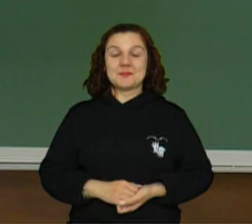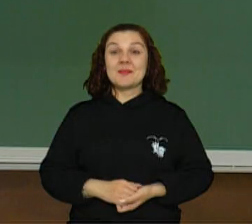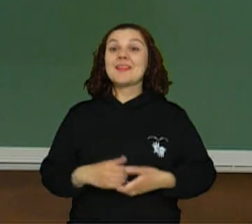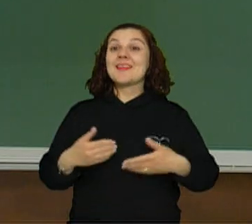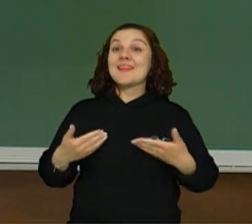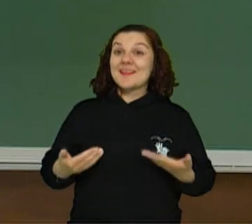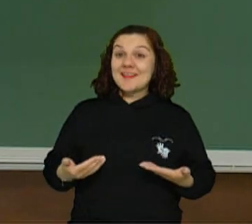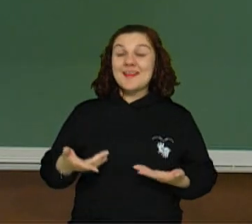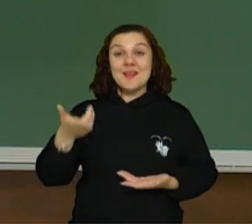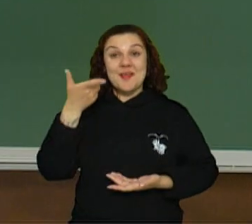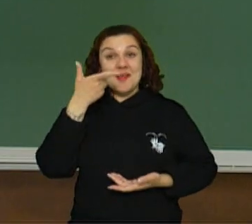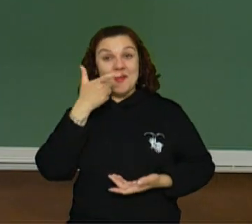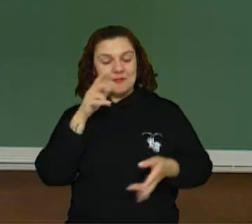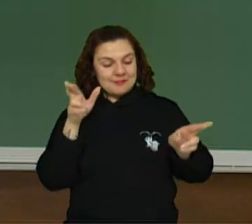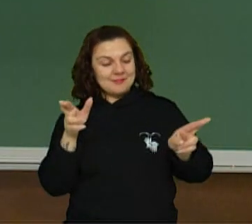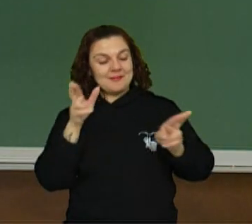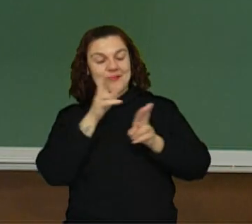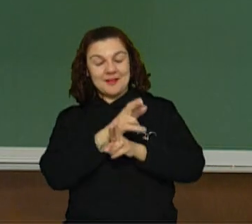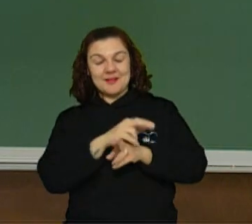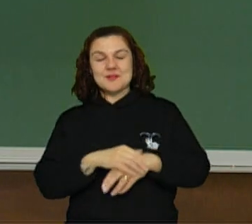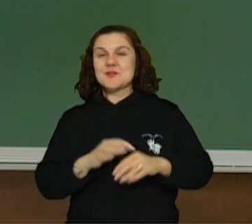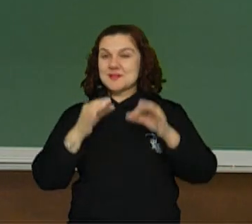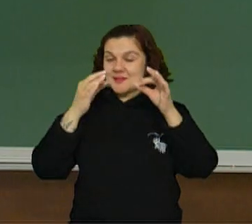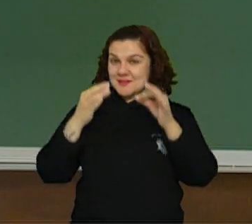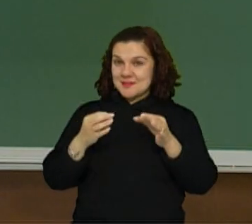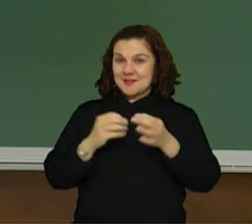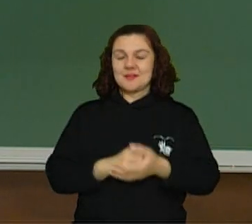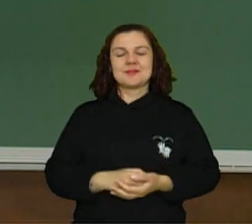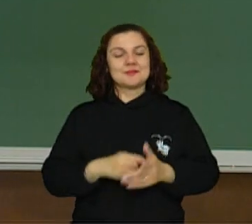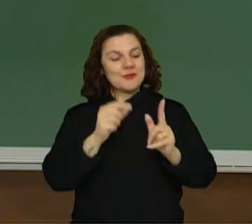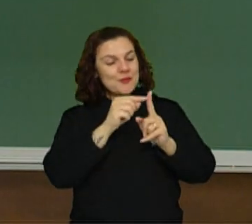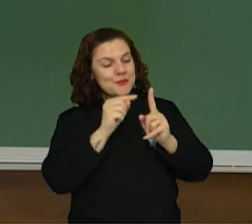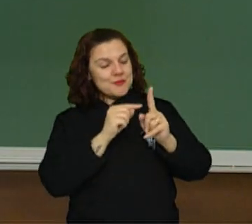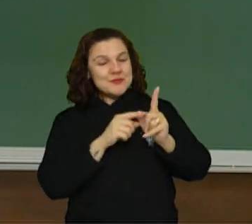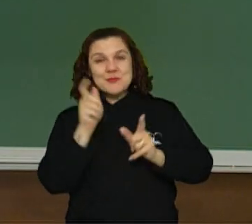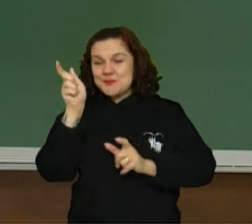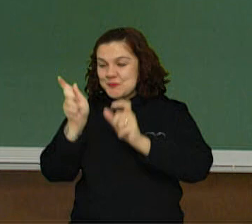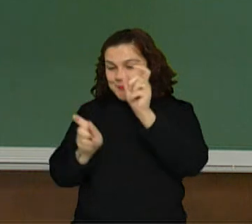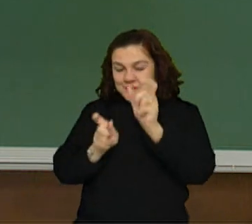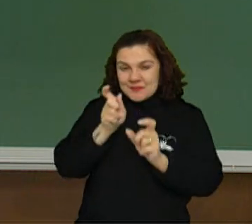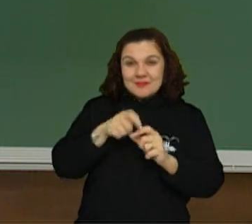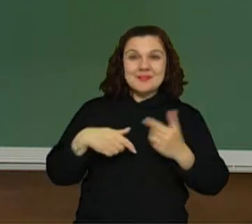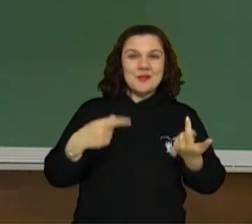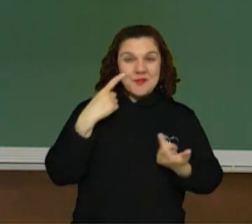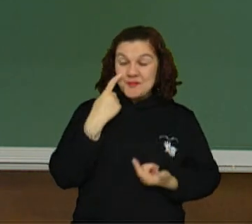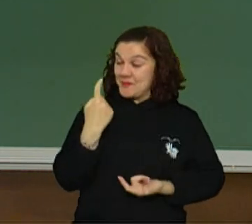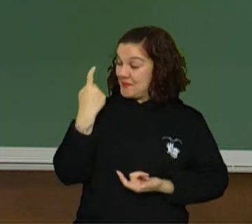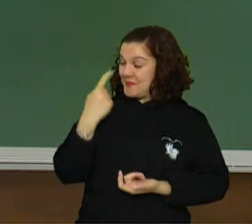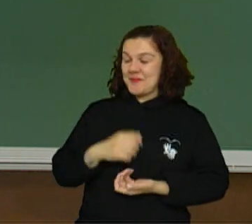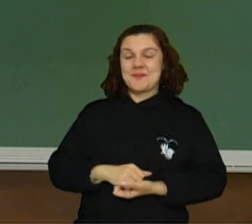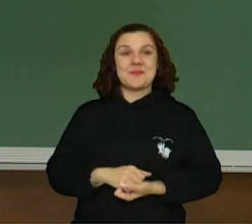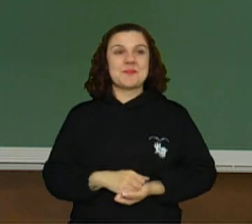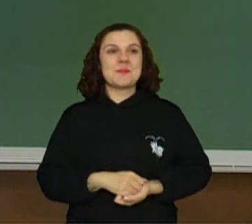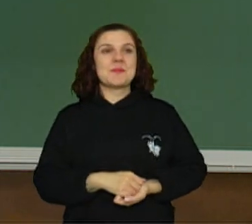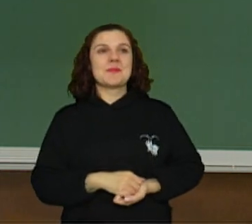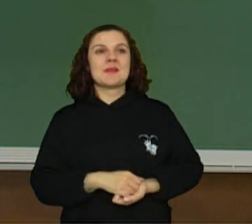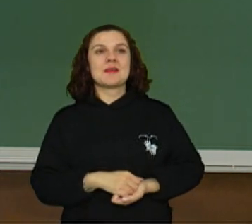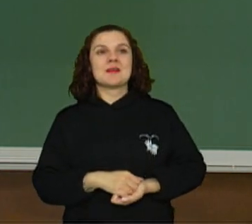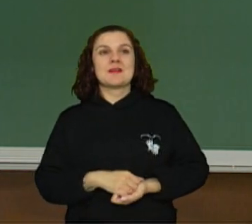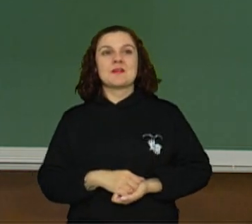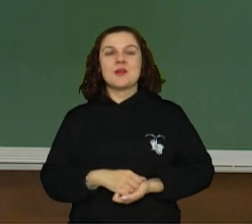Tá aí, pessoal. Conseguiram relacionar direitinho lá os tipos dos sujeitos? Vamos verificar? Muito bem lá. Então